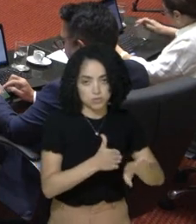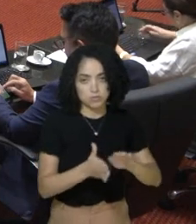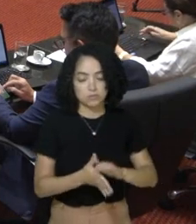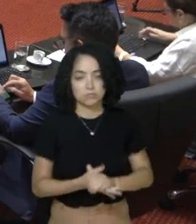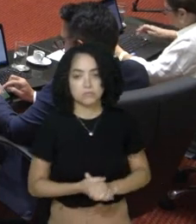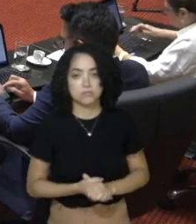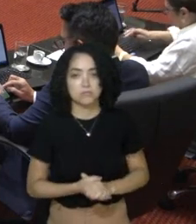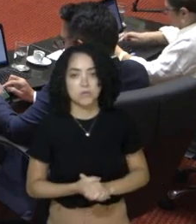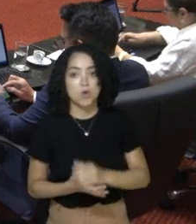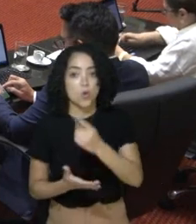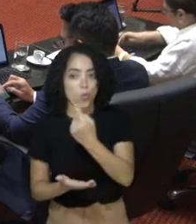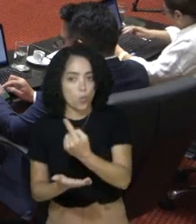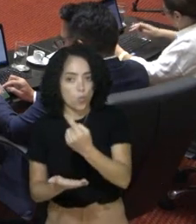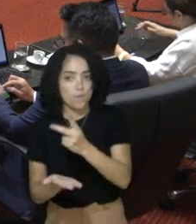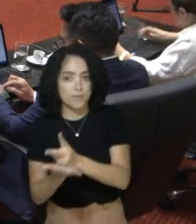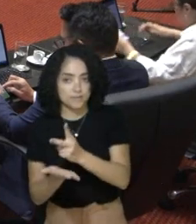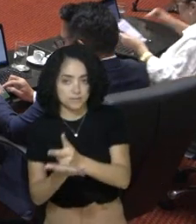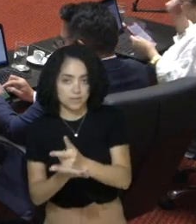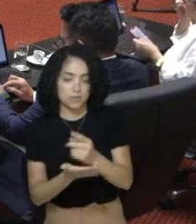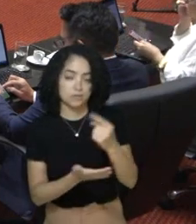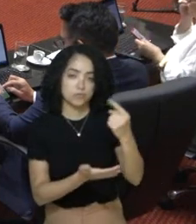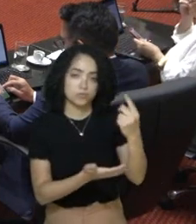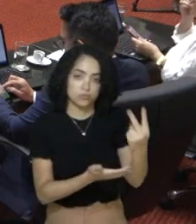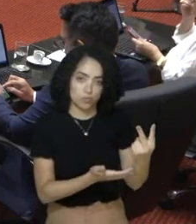Um mantém, dois rejeita.